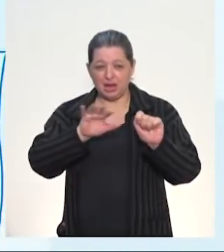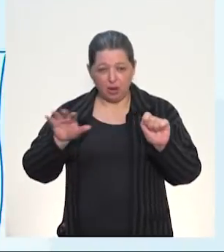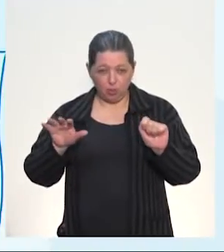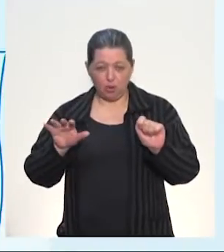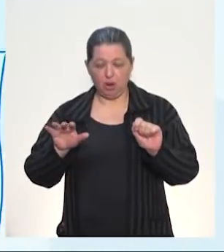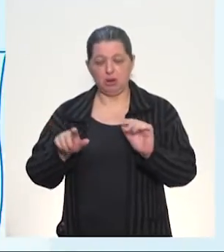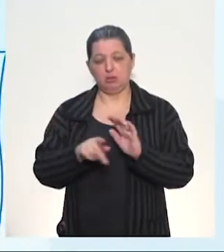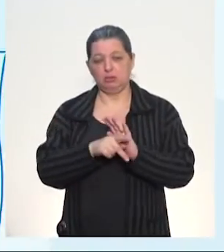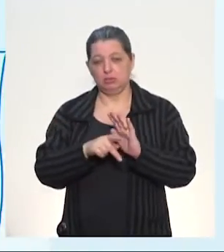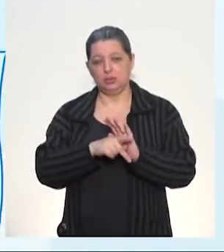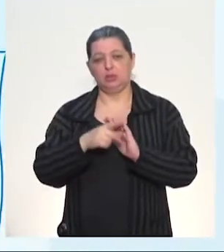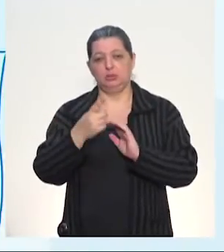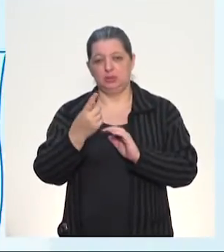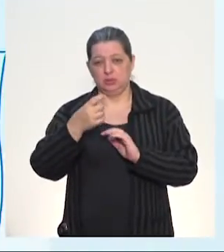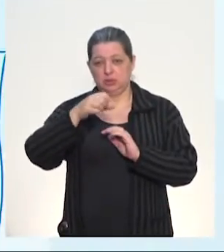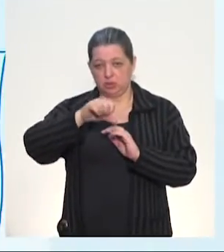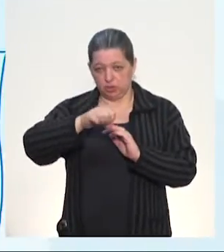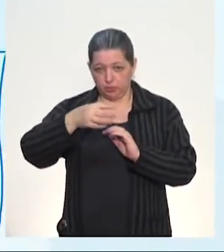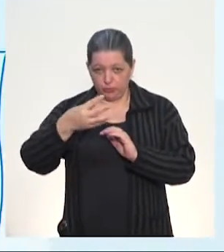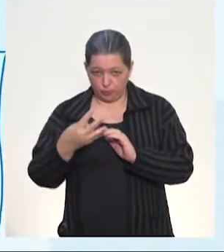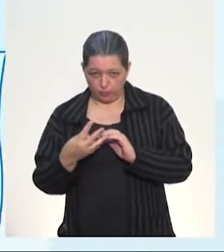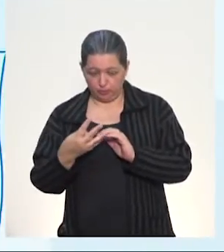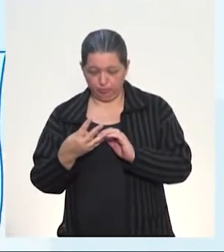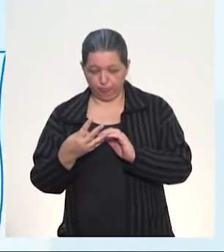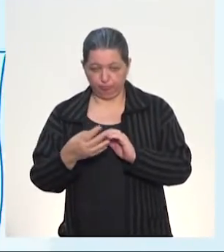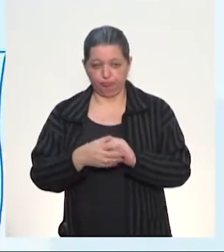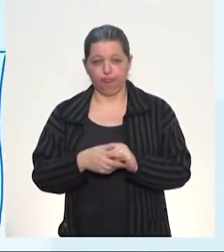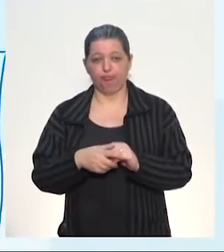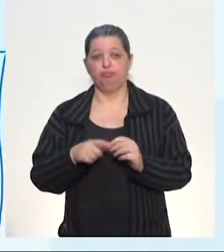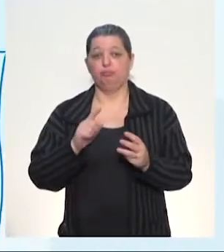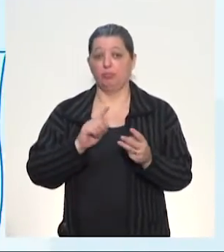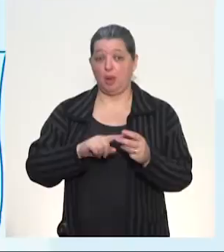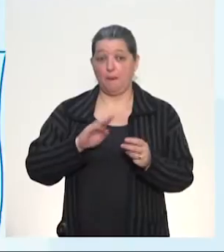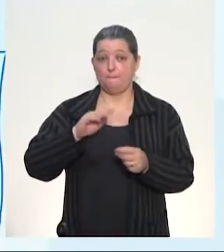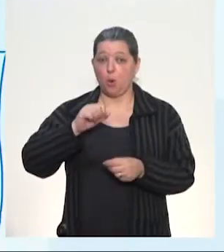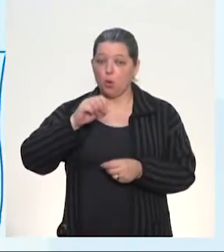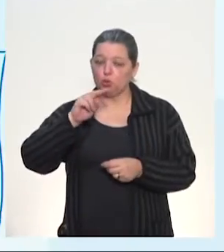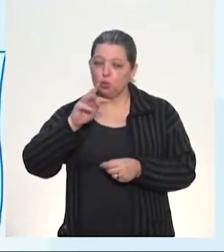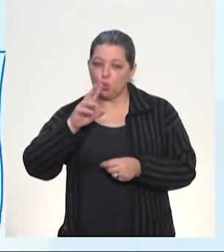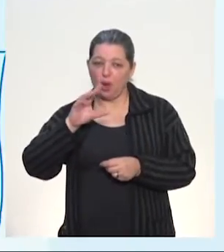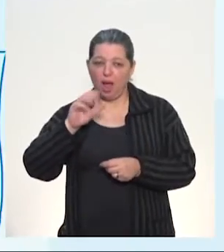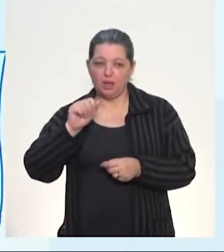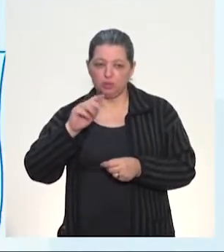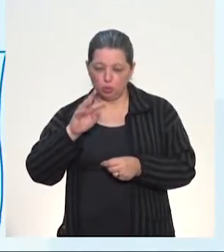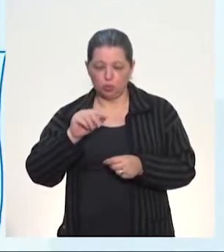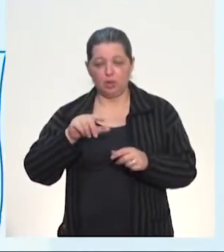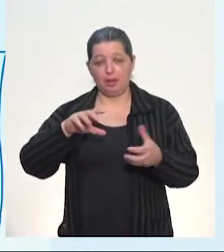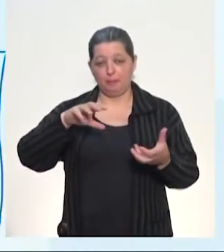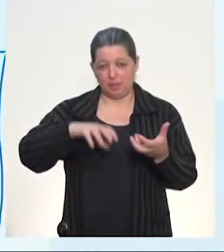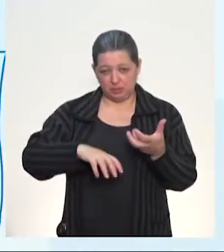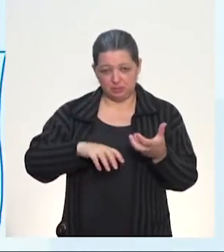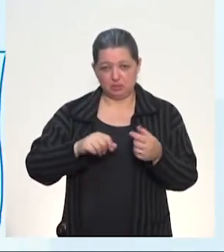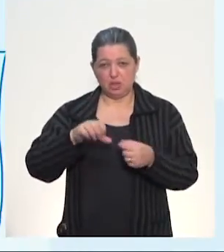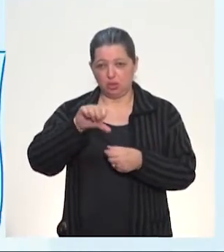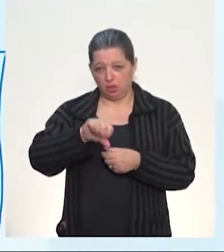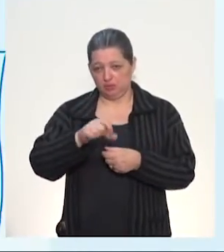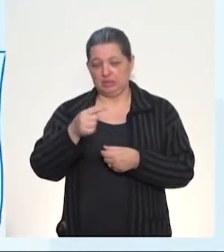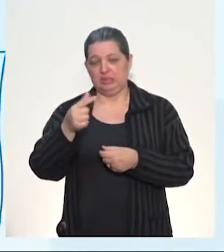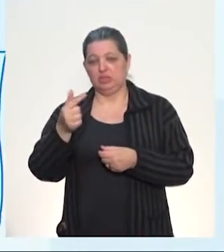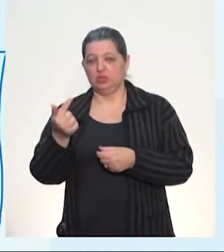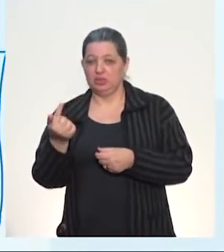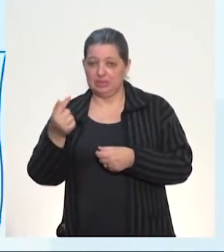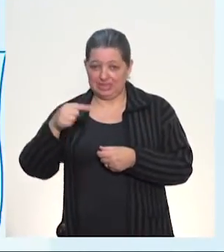quilômetros. Botucatu, 92 quilômetros. E Brasília,